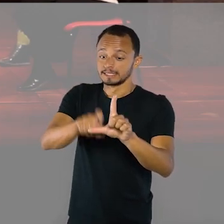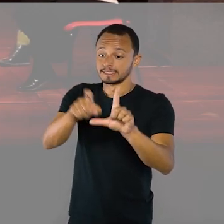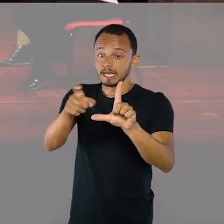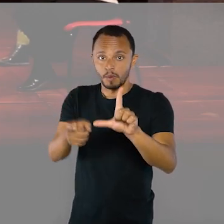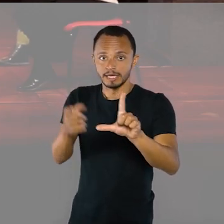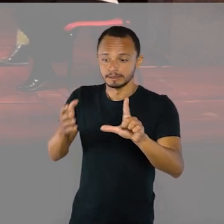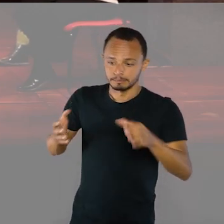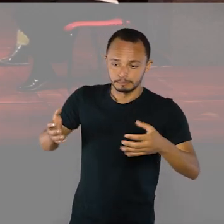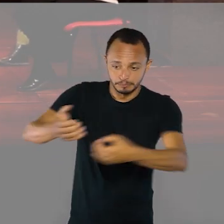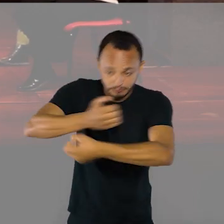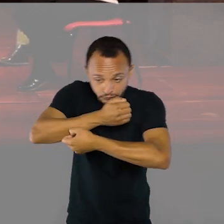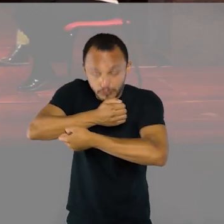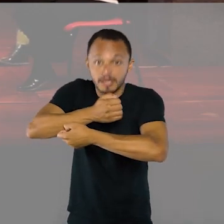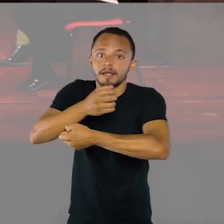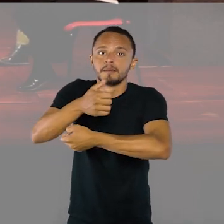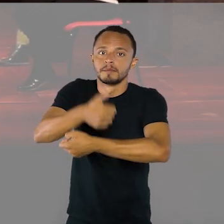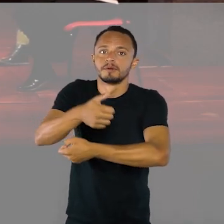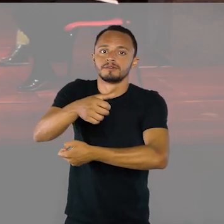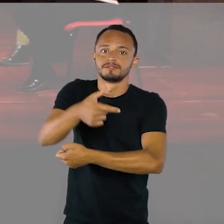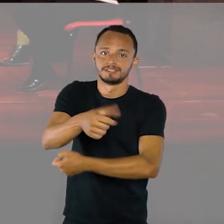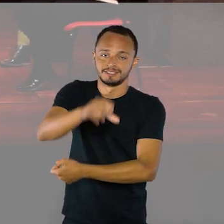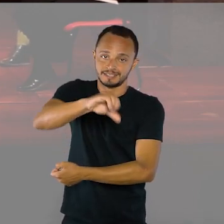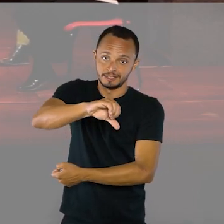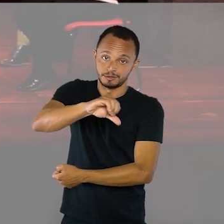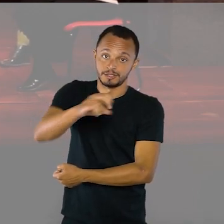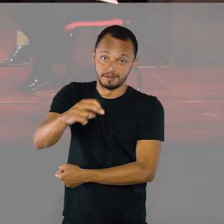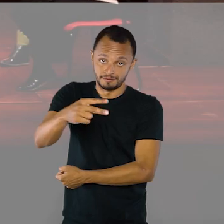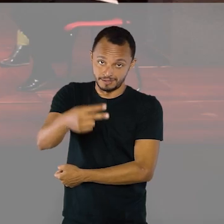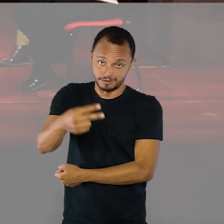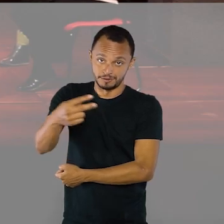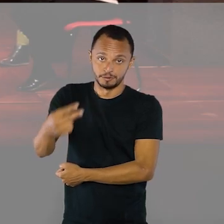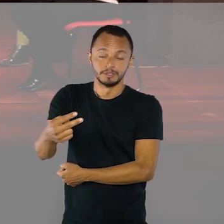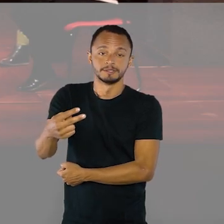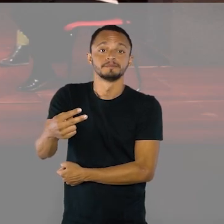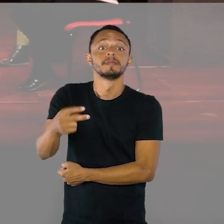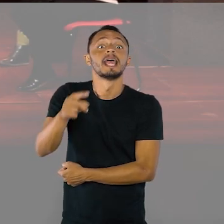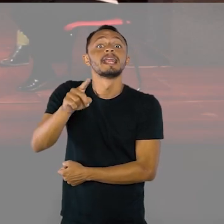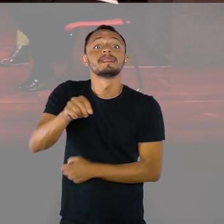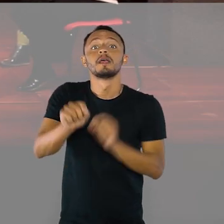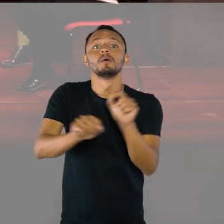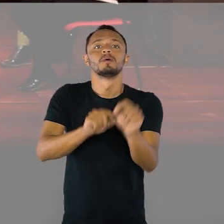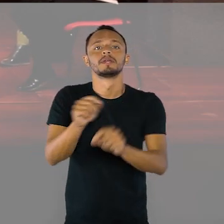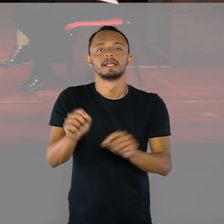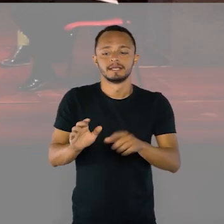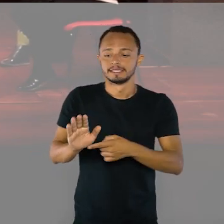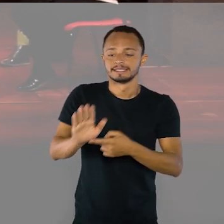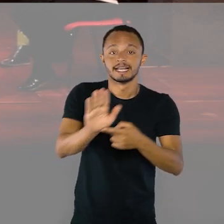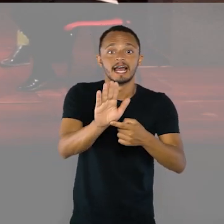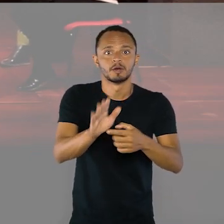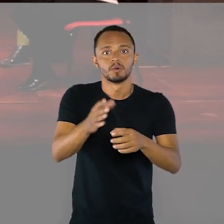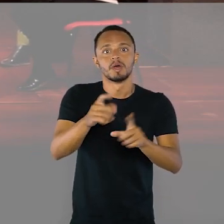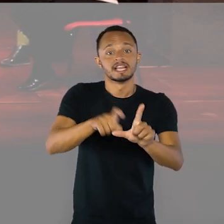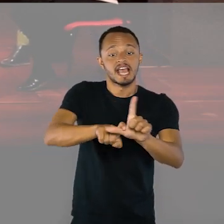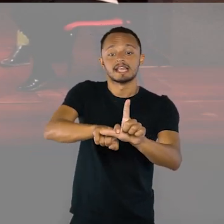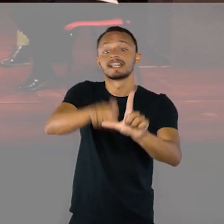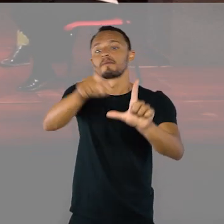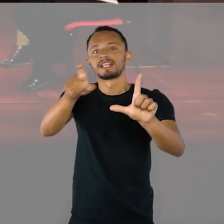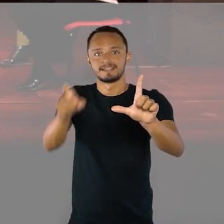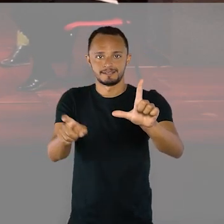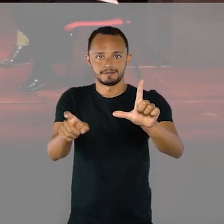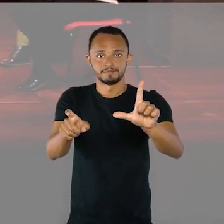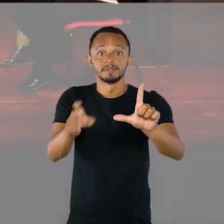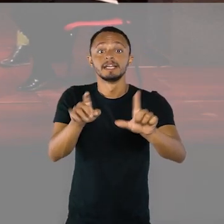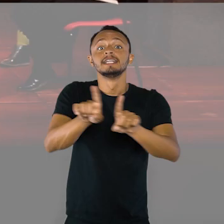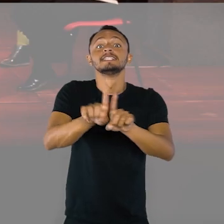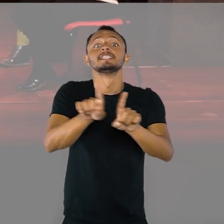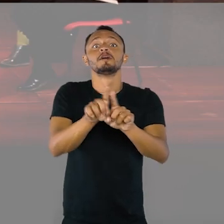que foi em 1922. Em 1922, nós temos o centenário da independência, né? E nós temos também uma grande disputa entre Rio de